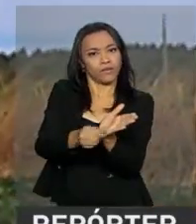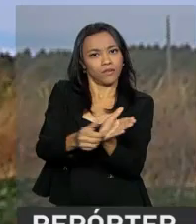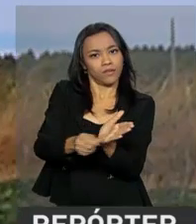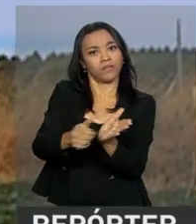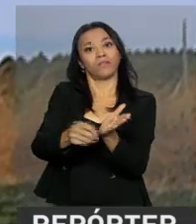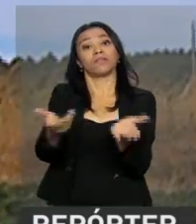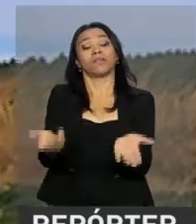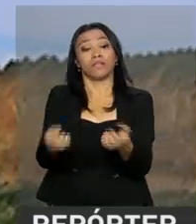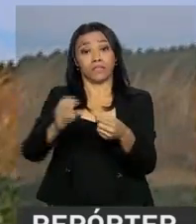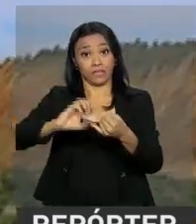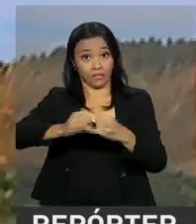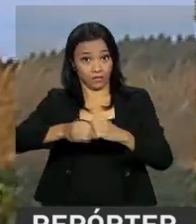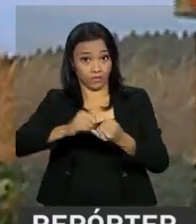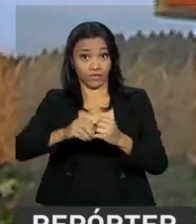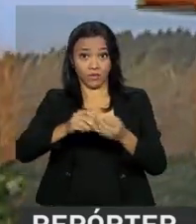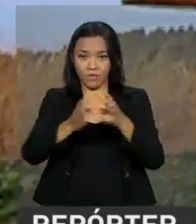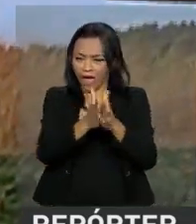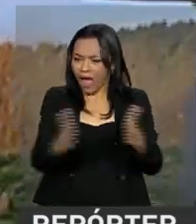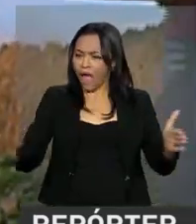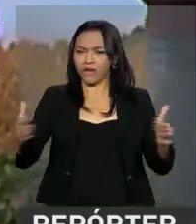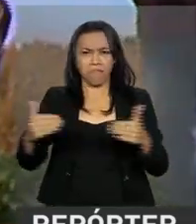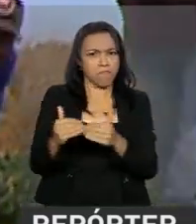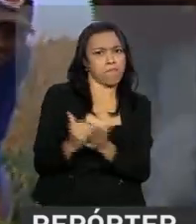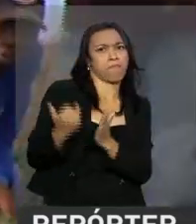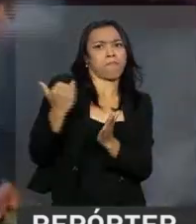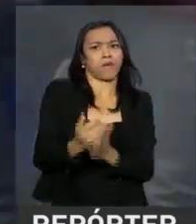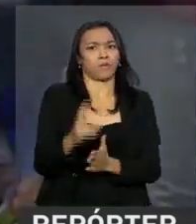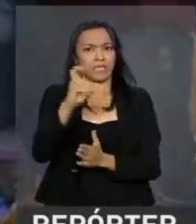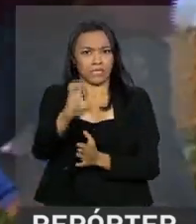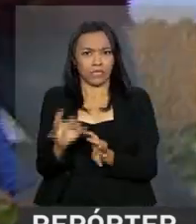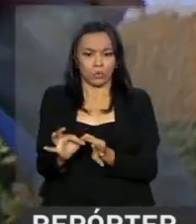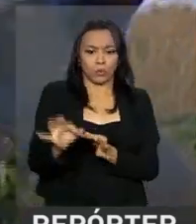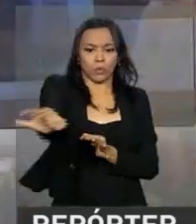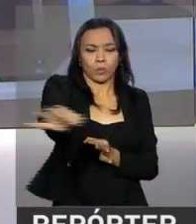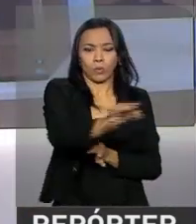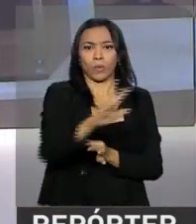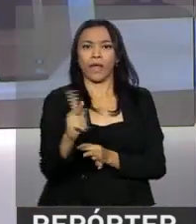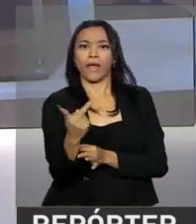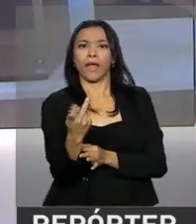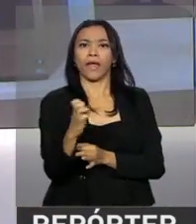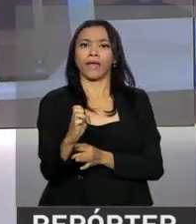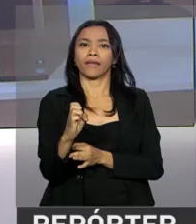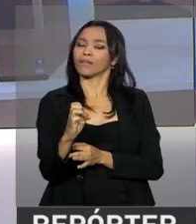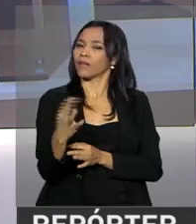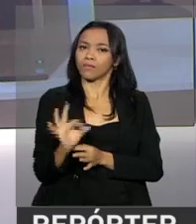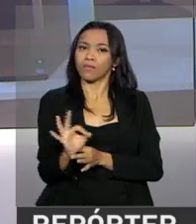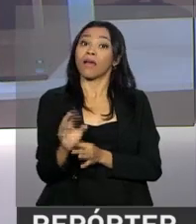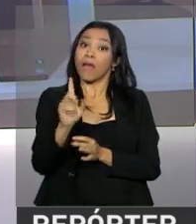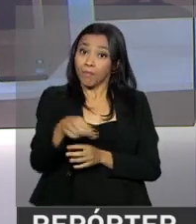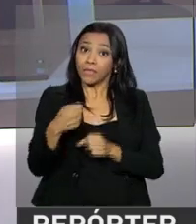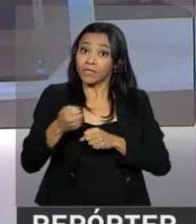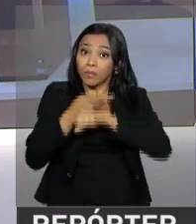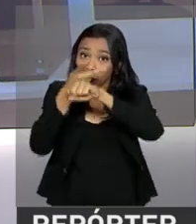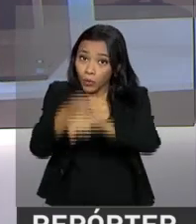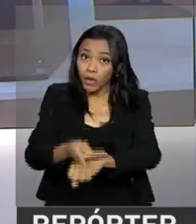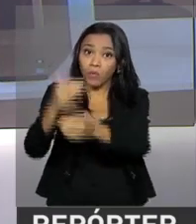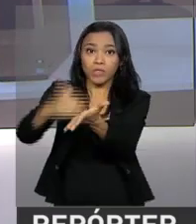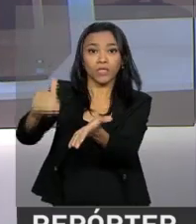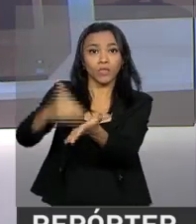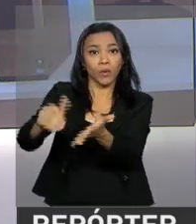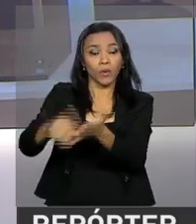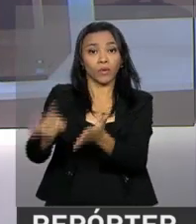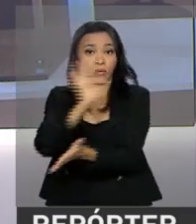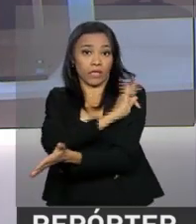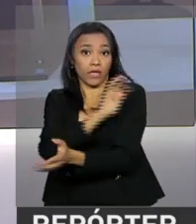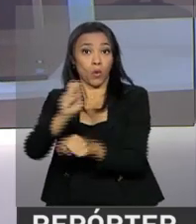em uma área que não seja maior que 5 hear para participar é preciso procurar o escritório de assistência técnica ou